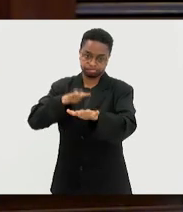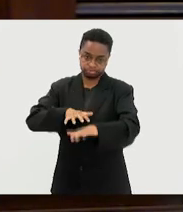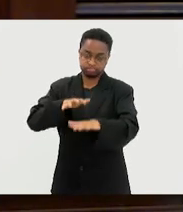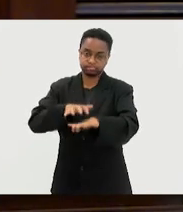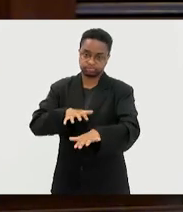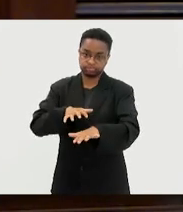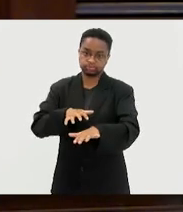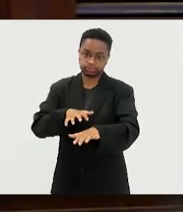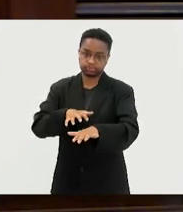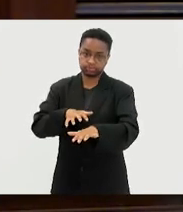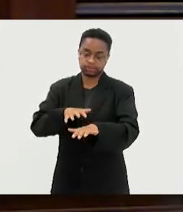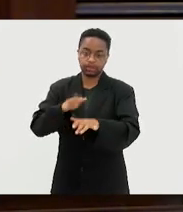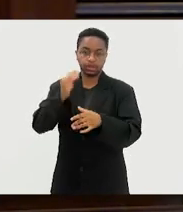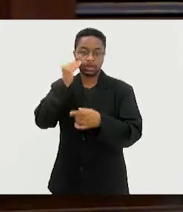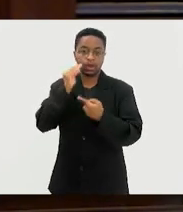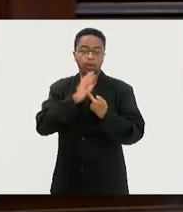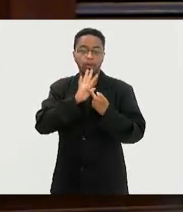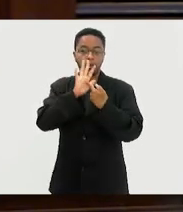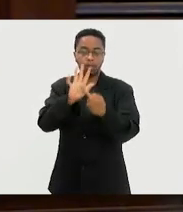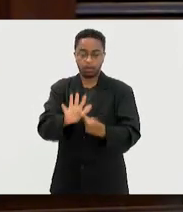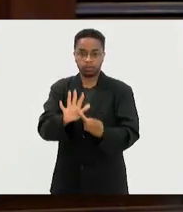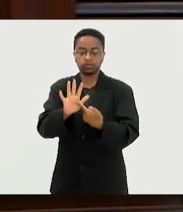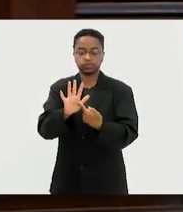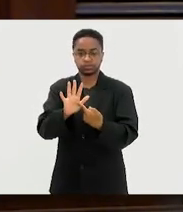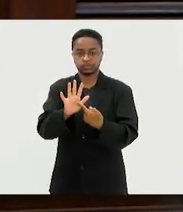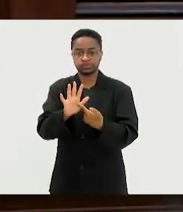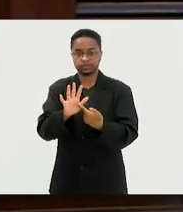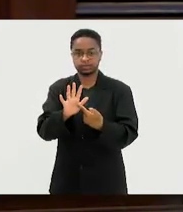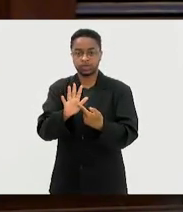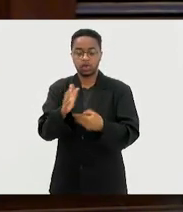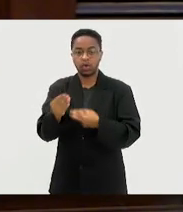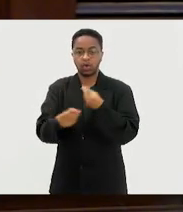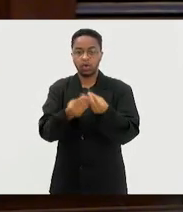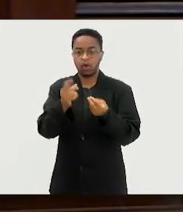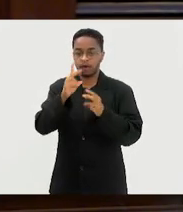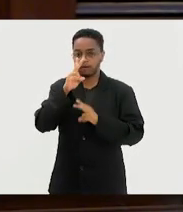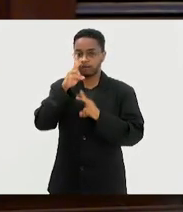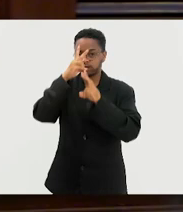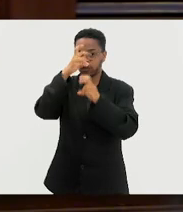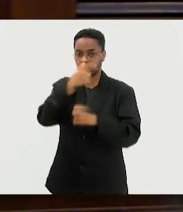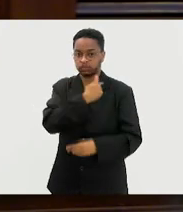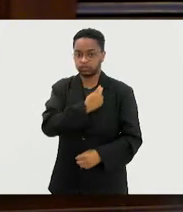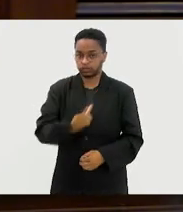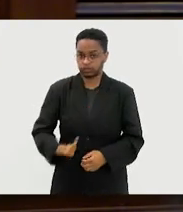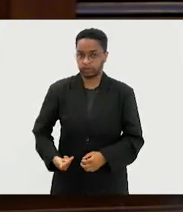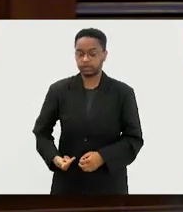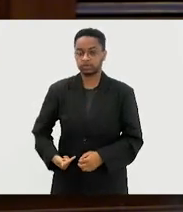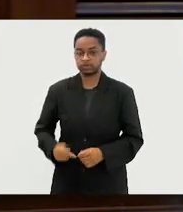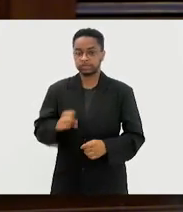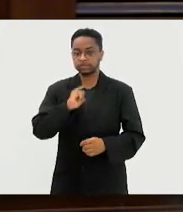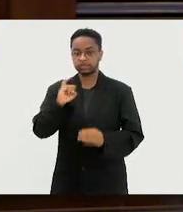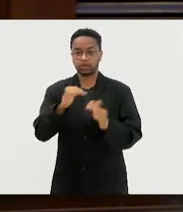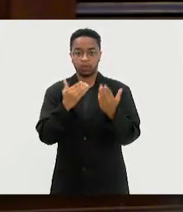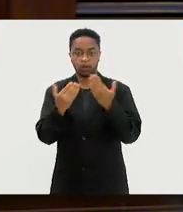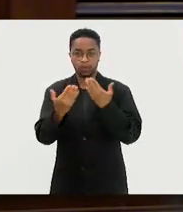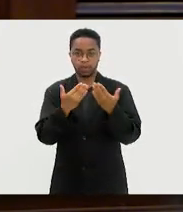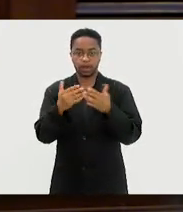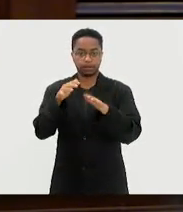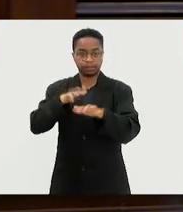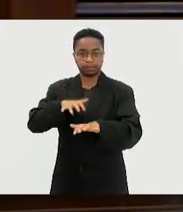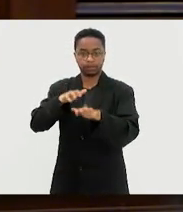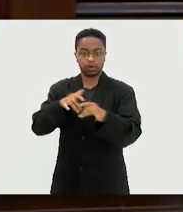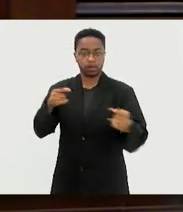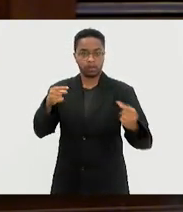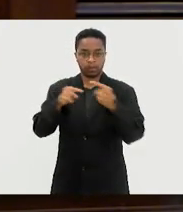como demonstração de vigor do governo em relação às manifestações da oposição. Senhor